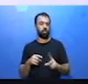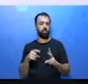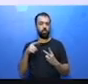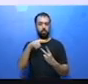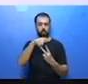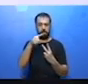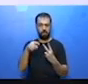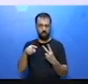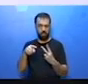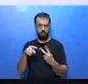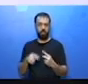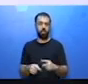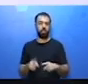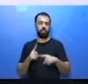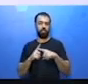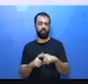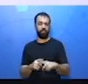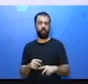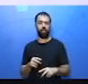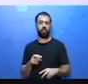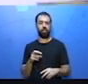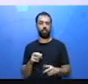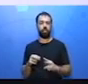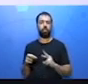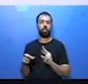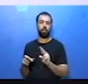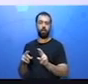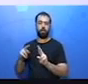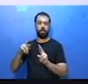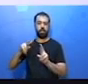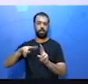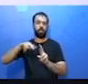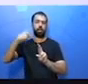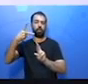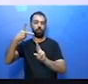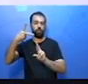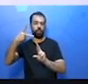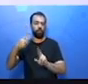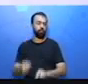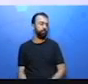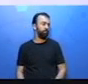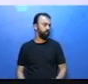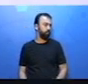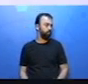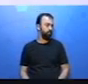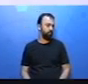tenho o valor do raio, eu consigo saber a área do círculo.